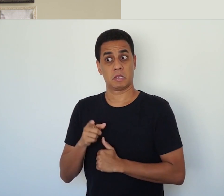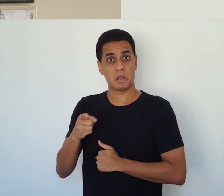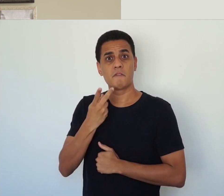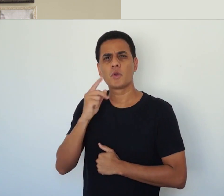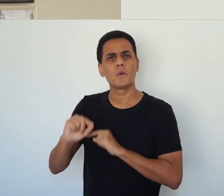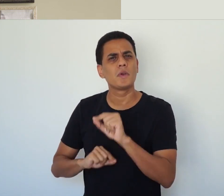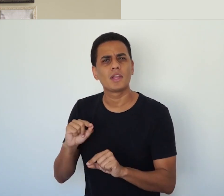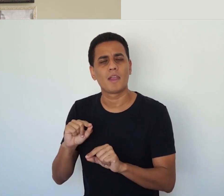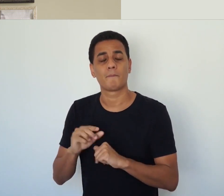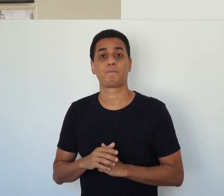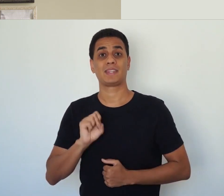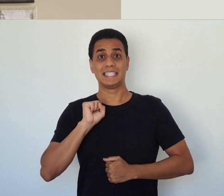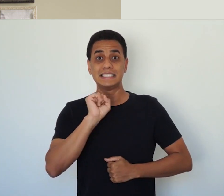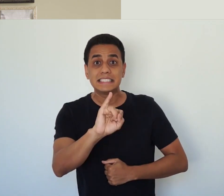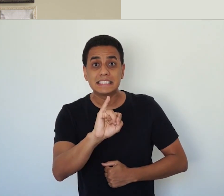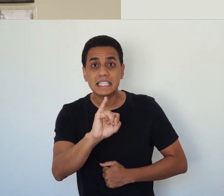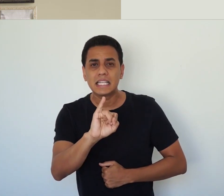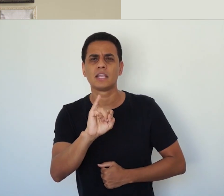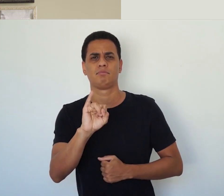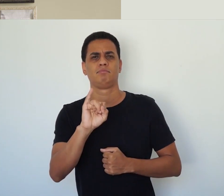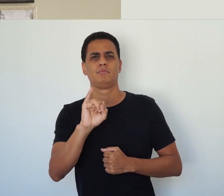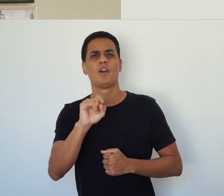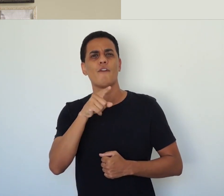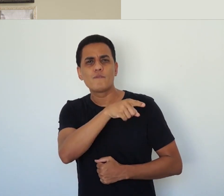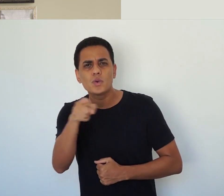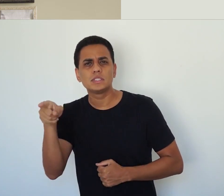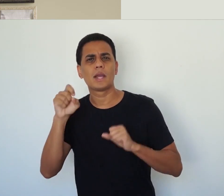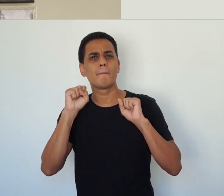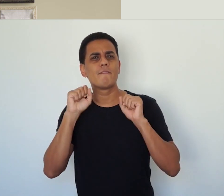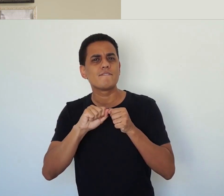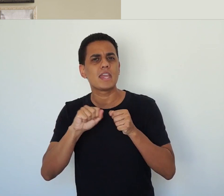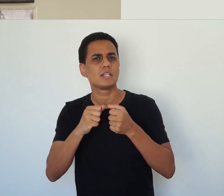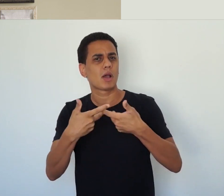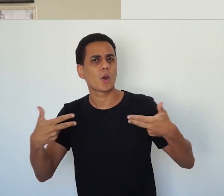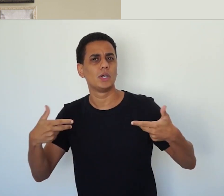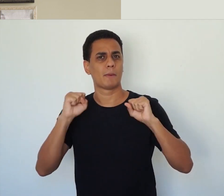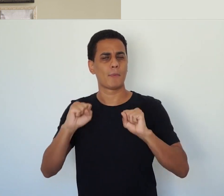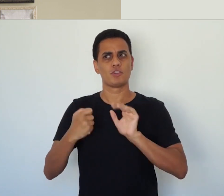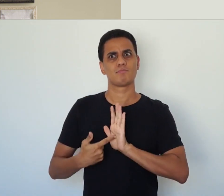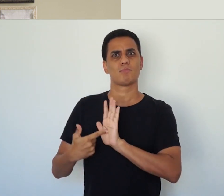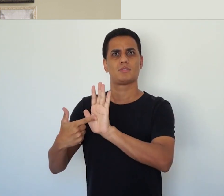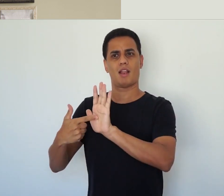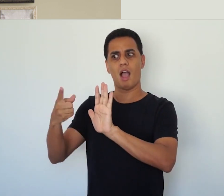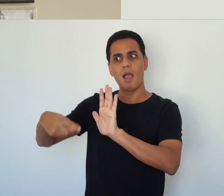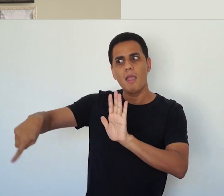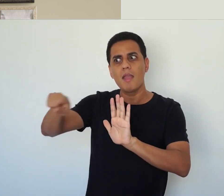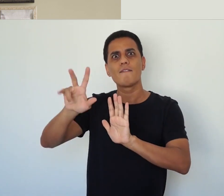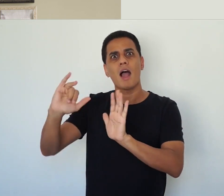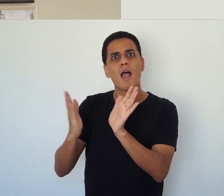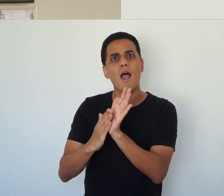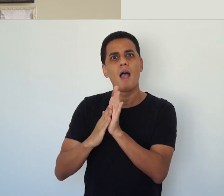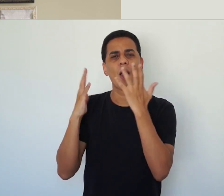louvor. Em outras palavras, quando ele fala isso, quer dizer, se a gente pode colocar isso diante de uma mídia pública e vai ser